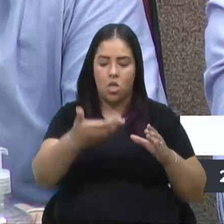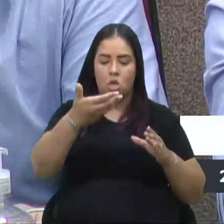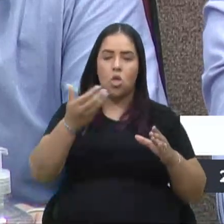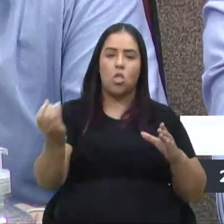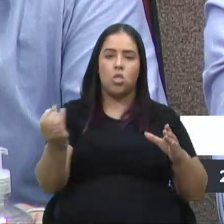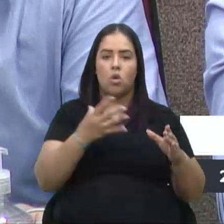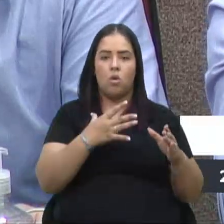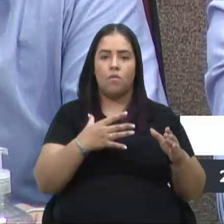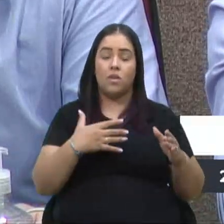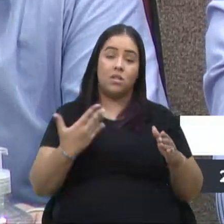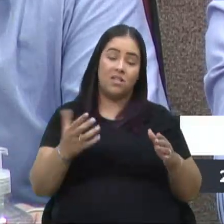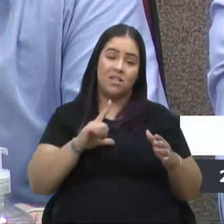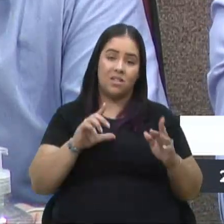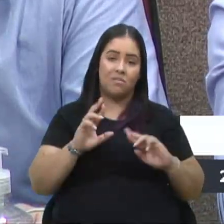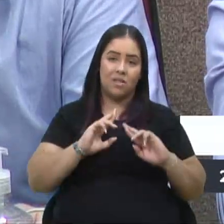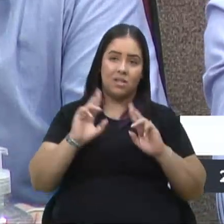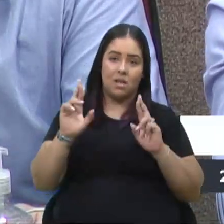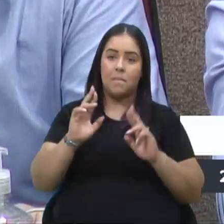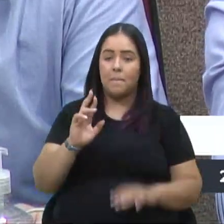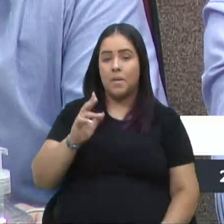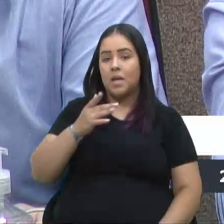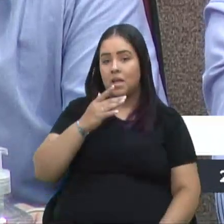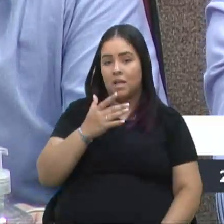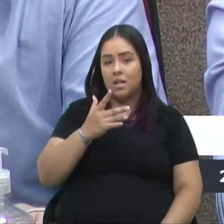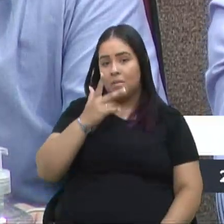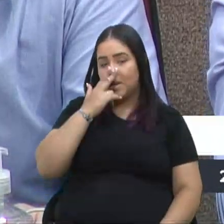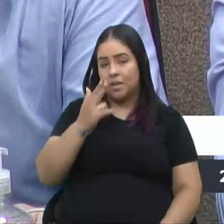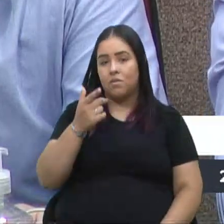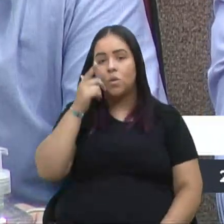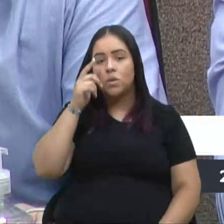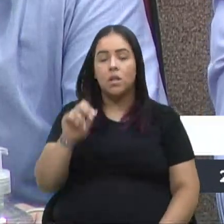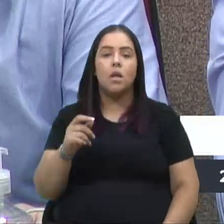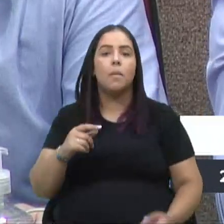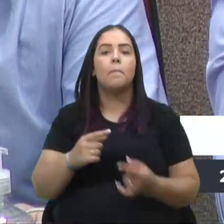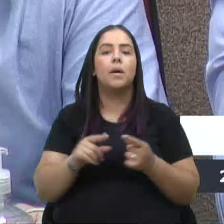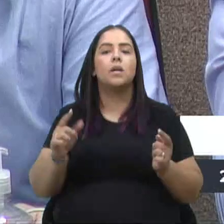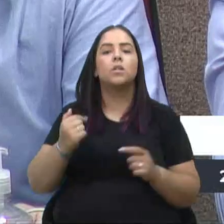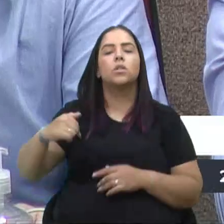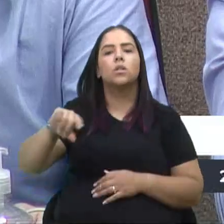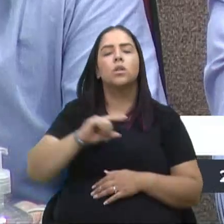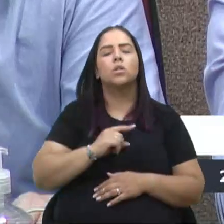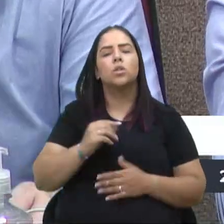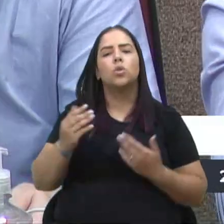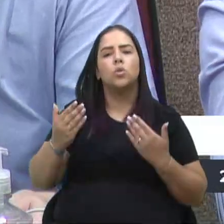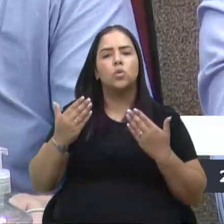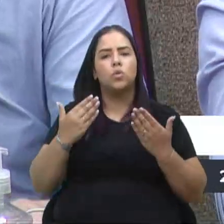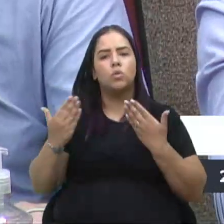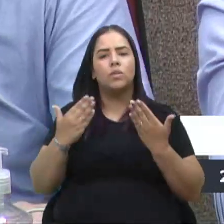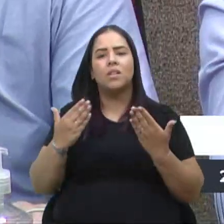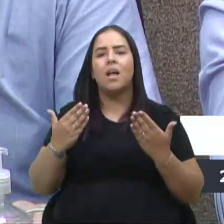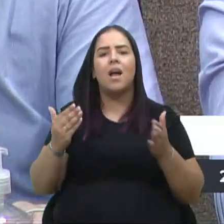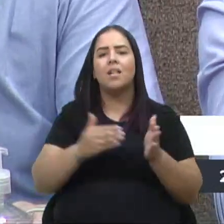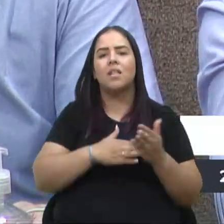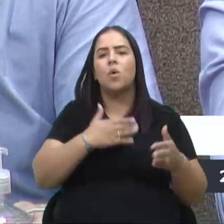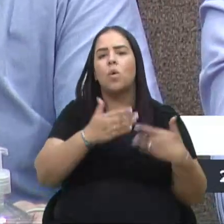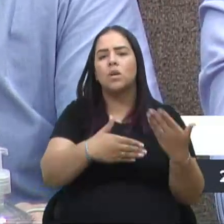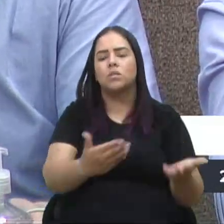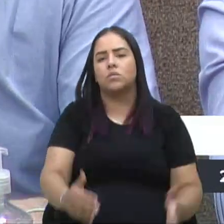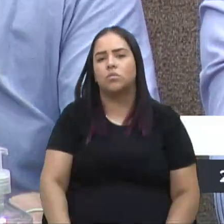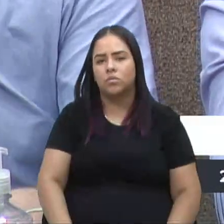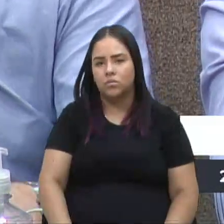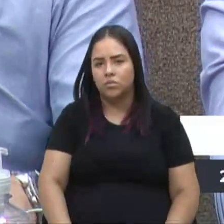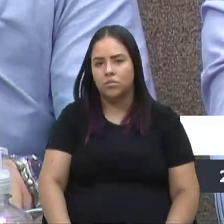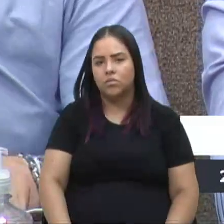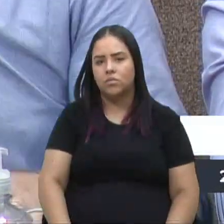que esse aí trouxe esperança que parece que vai vai conseguir suprir mas daí a gente se pergunta vai sofrer até que ponto até